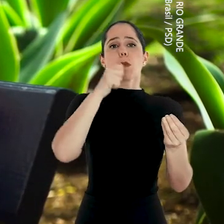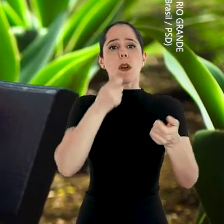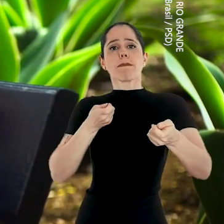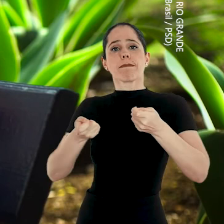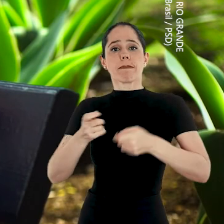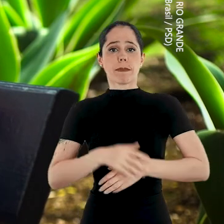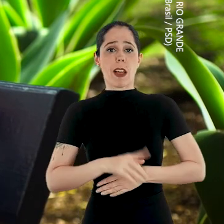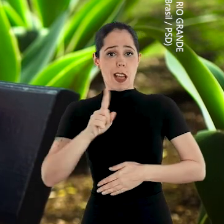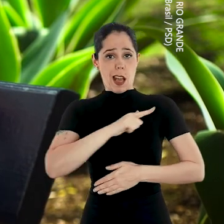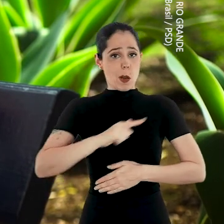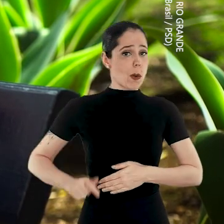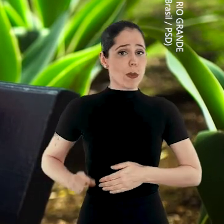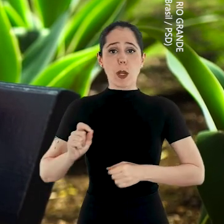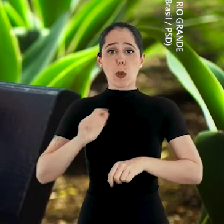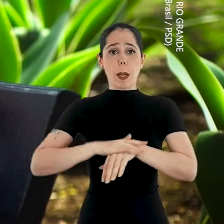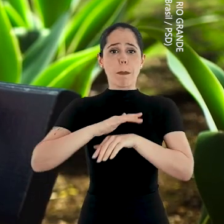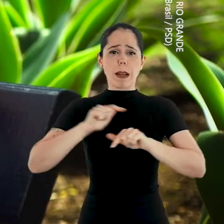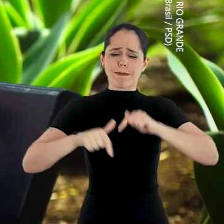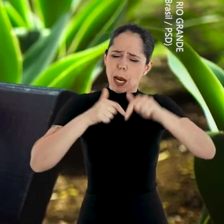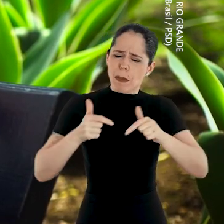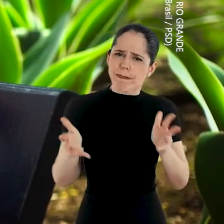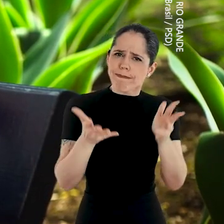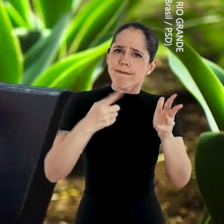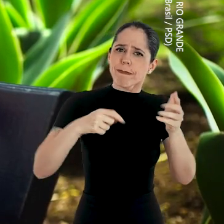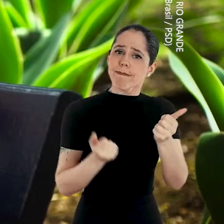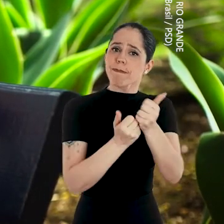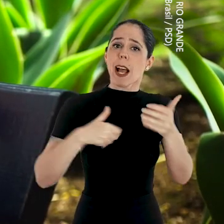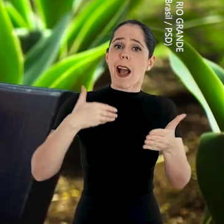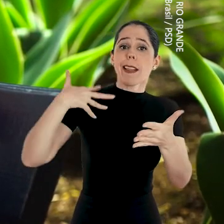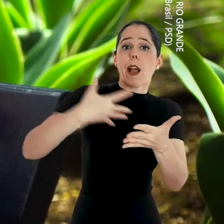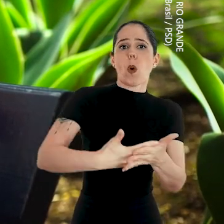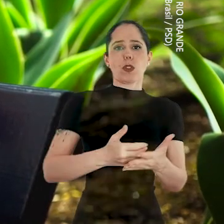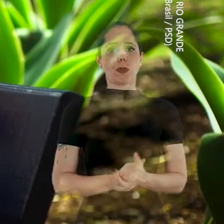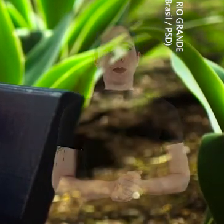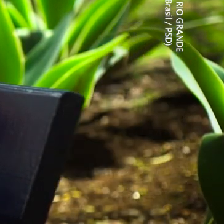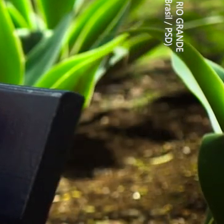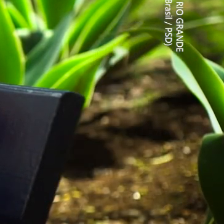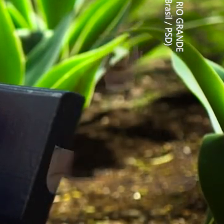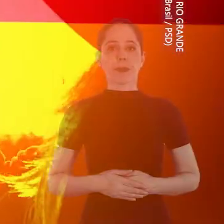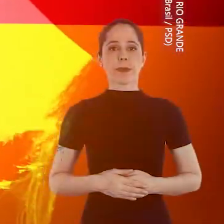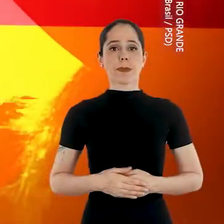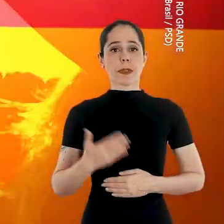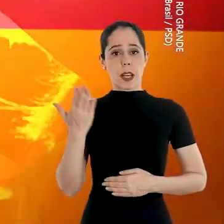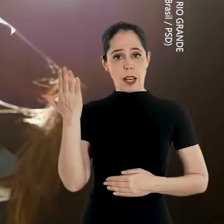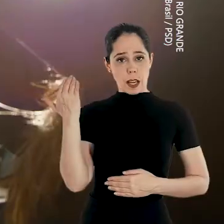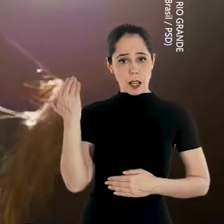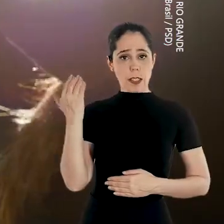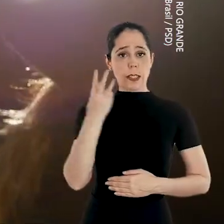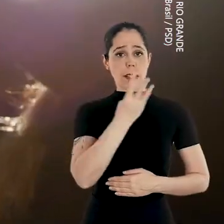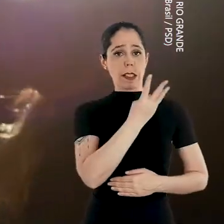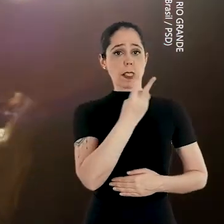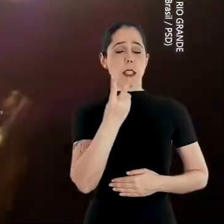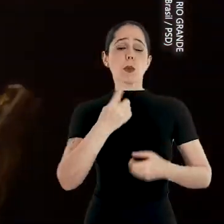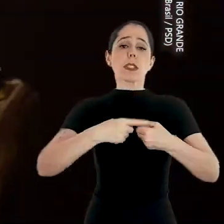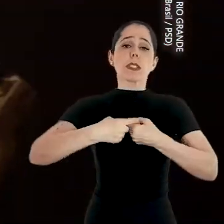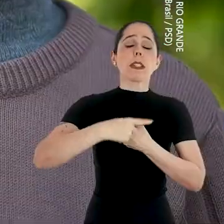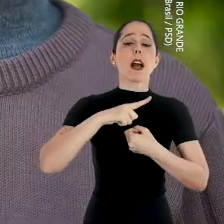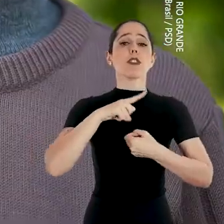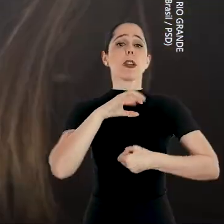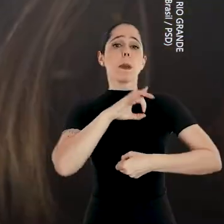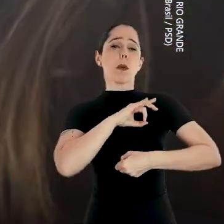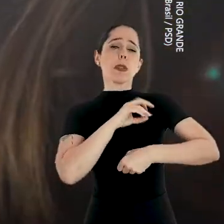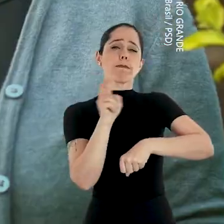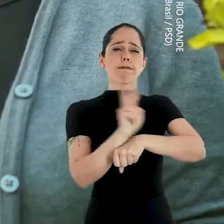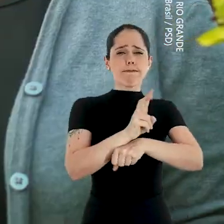mulheres. E esse foi o governo que mais fez por elas até hoje. Antes eram 32 cidades